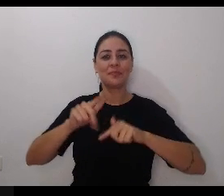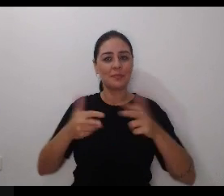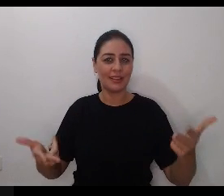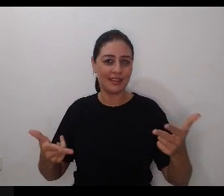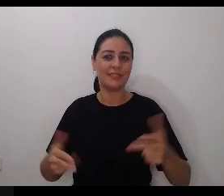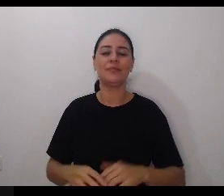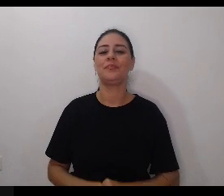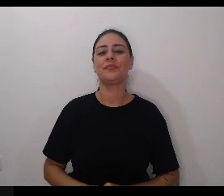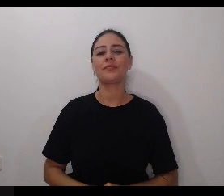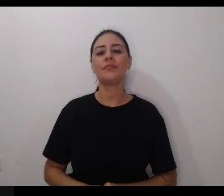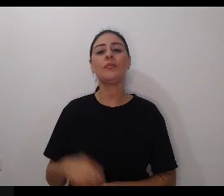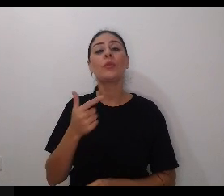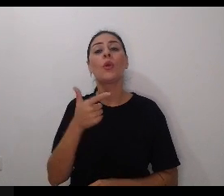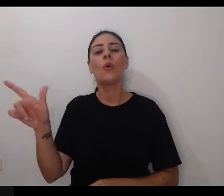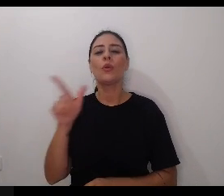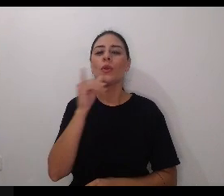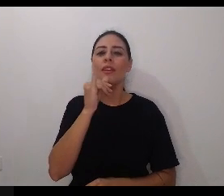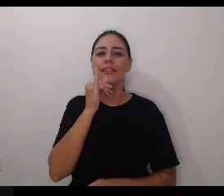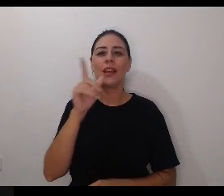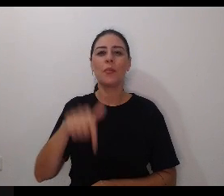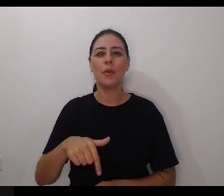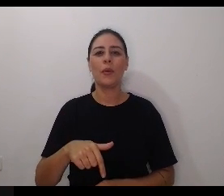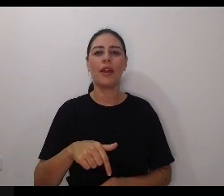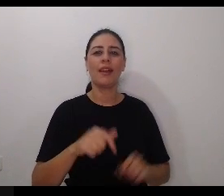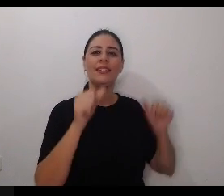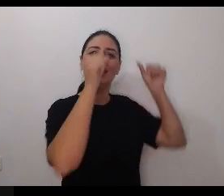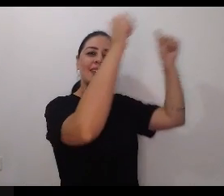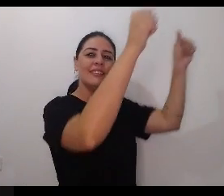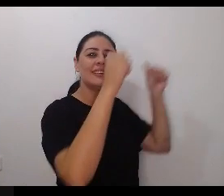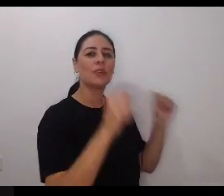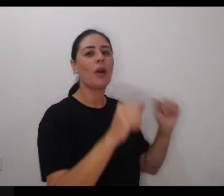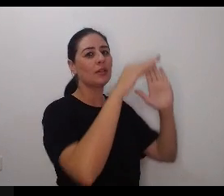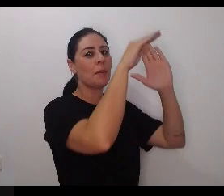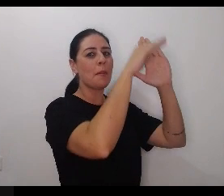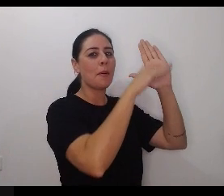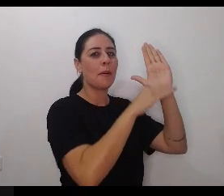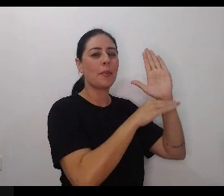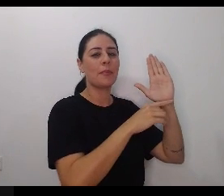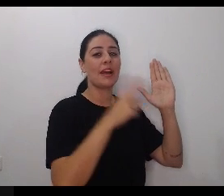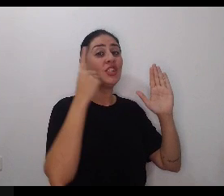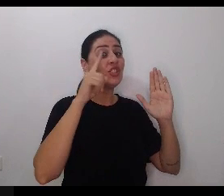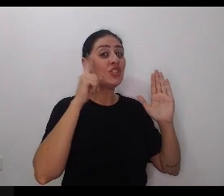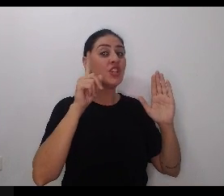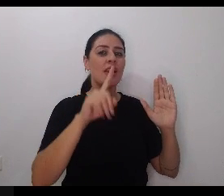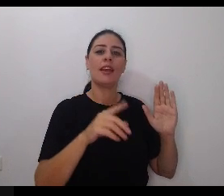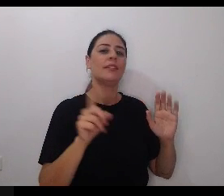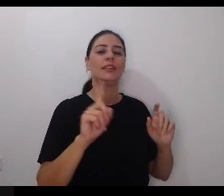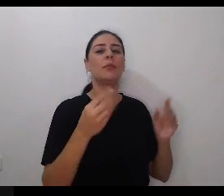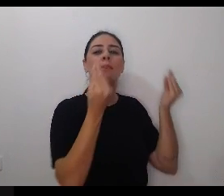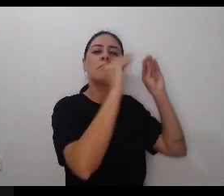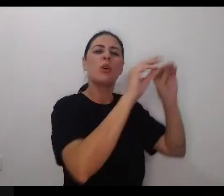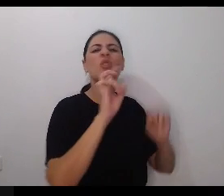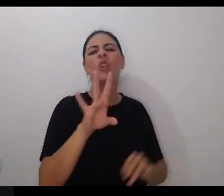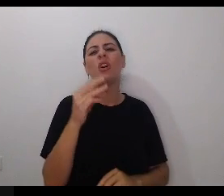fazendo a atividade, então dá para adaptar bem esse recurso. Aqui é um outro exemplo que ao invés de colocar um quadro cheio